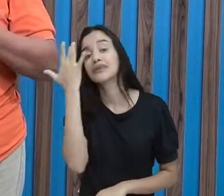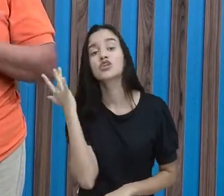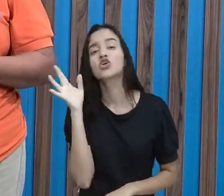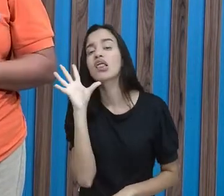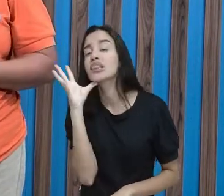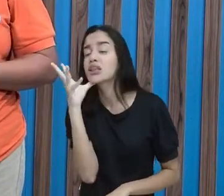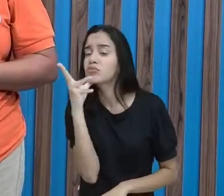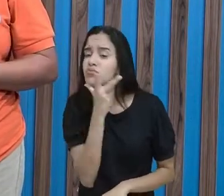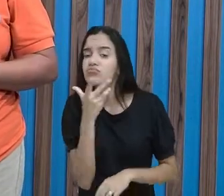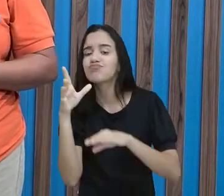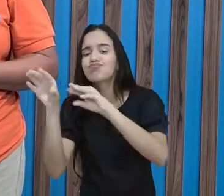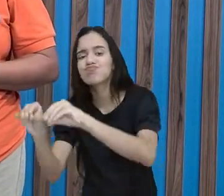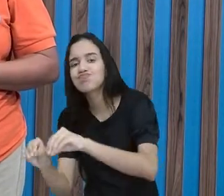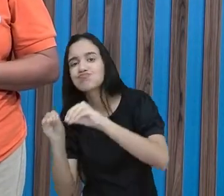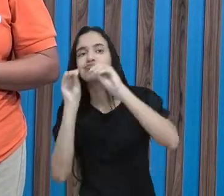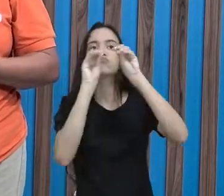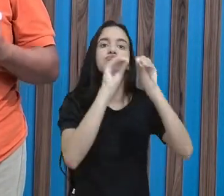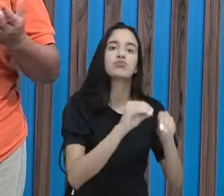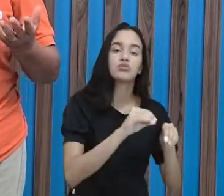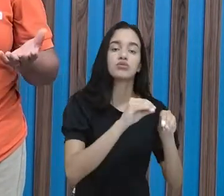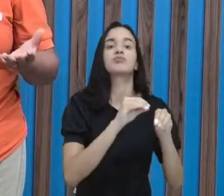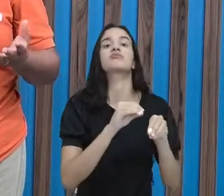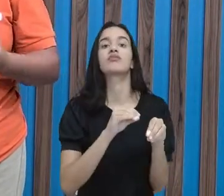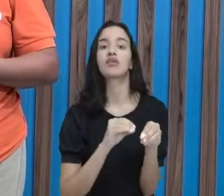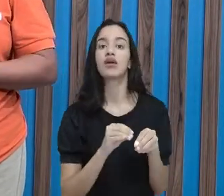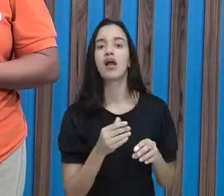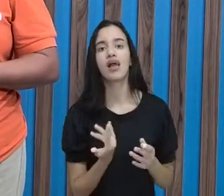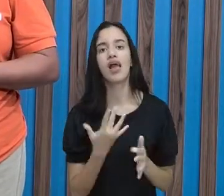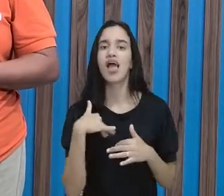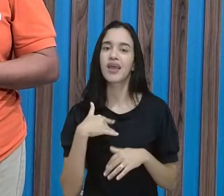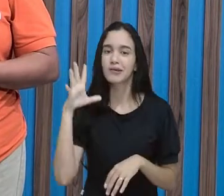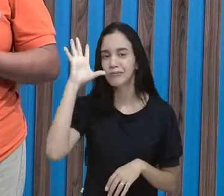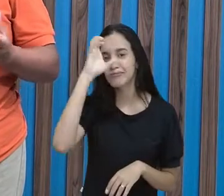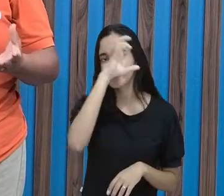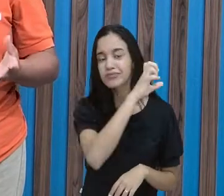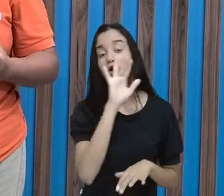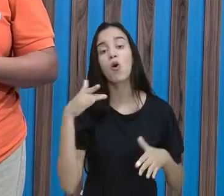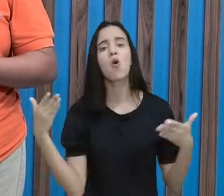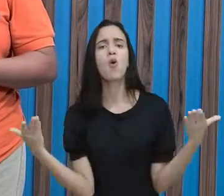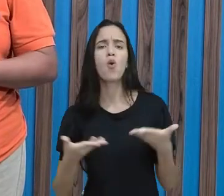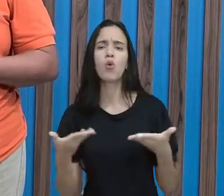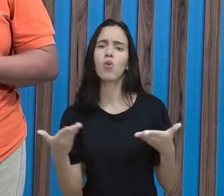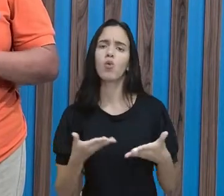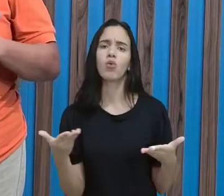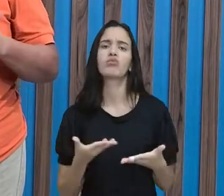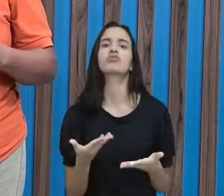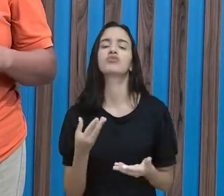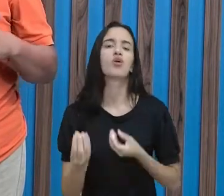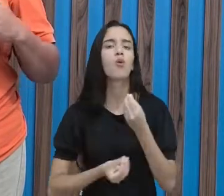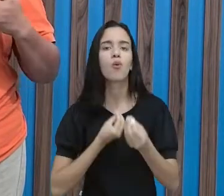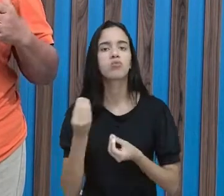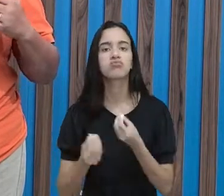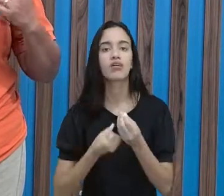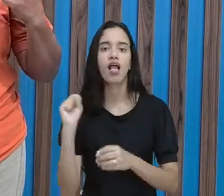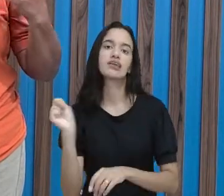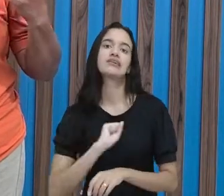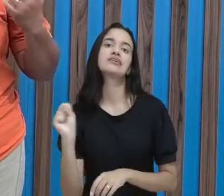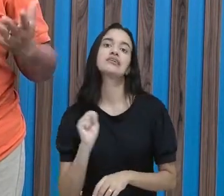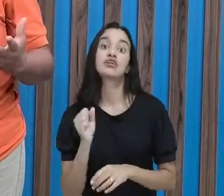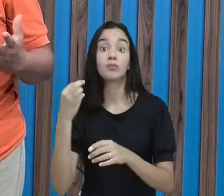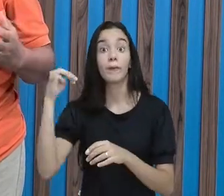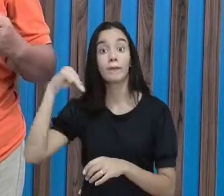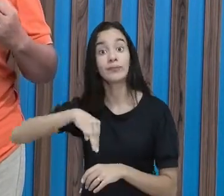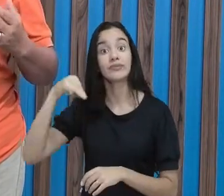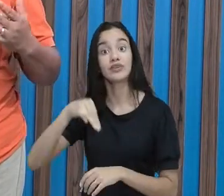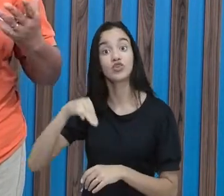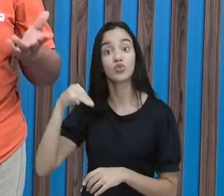demorava outro tempo para chegar de volta. Era muito complicado. E hoje em dia tudo isso é feito em frações de